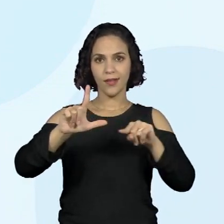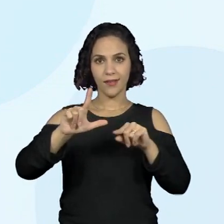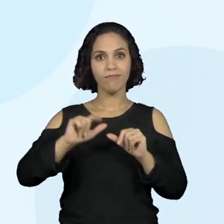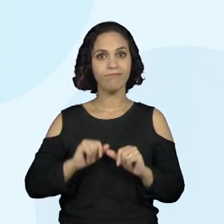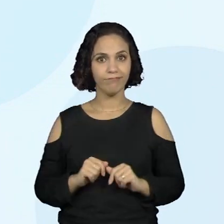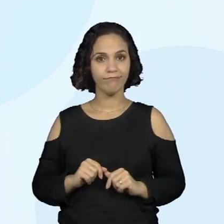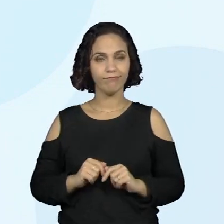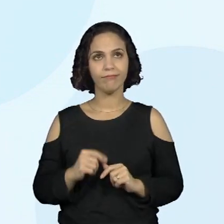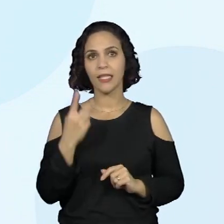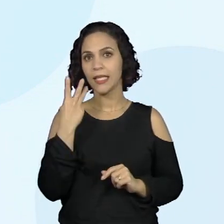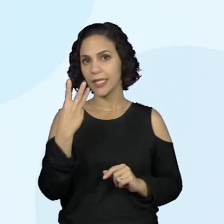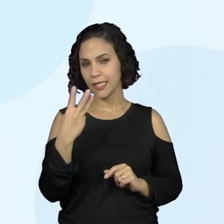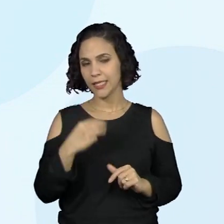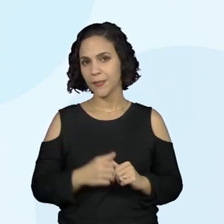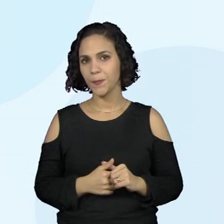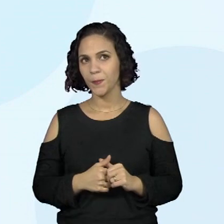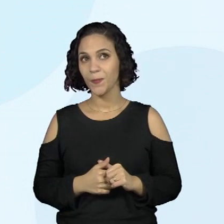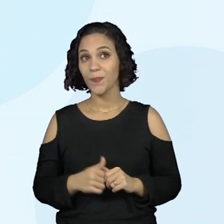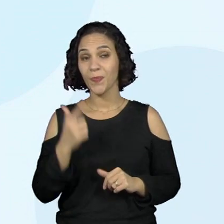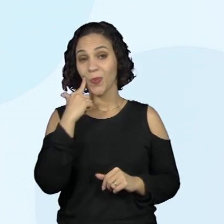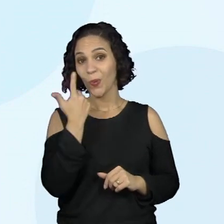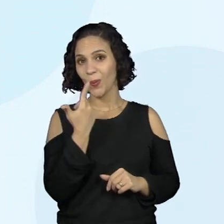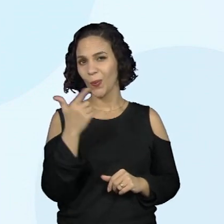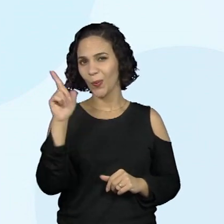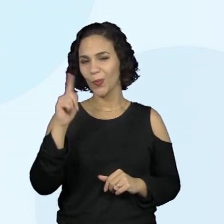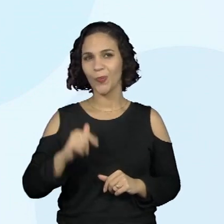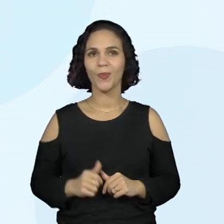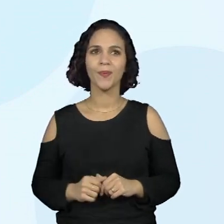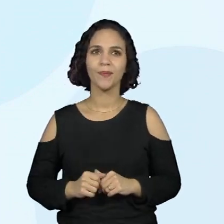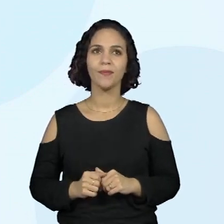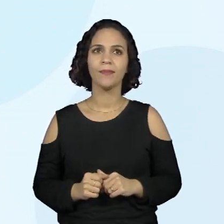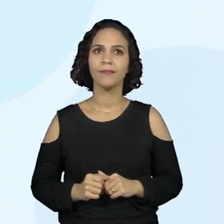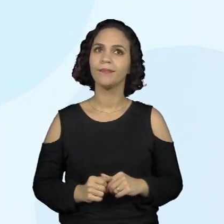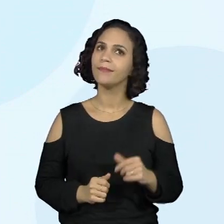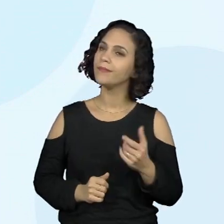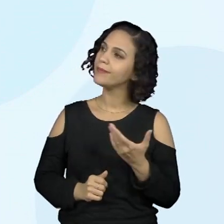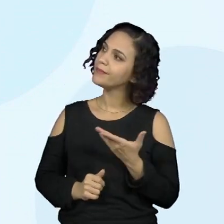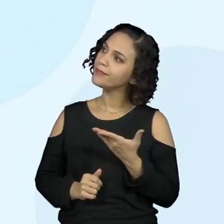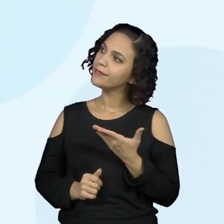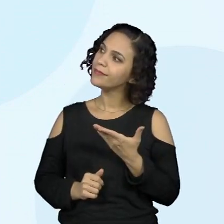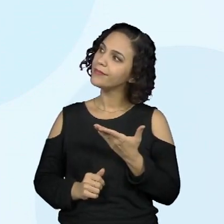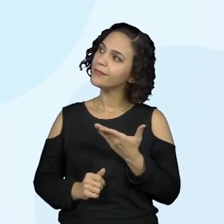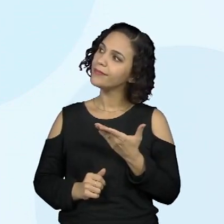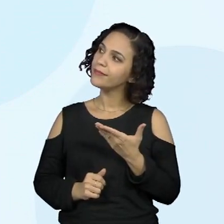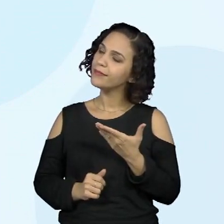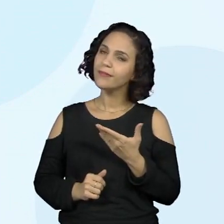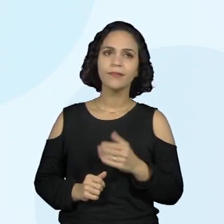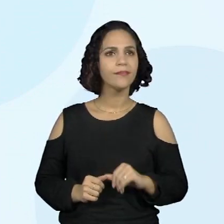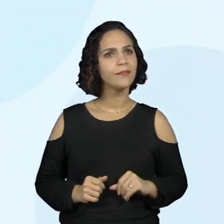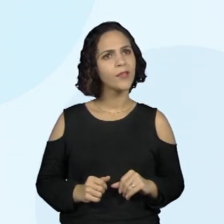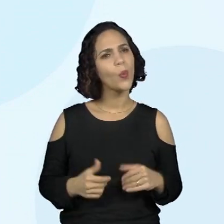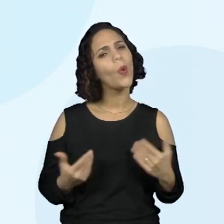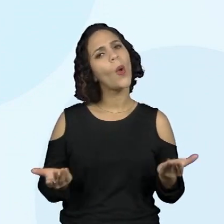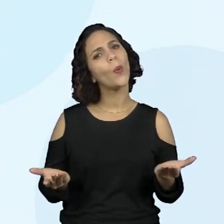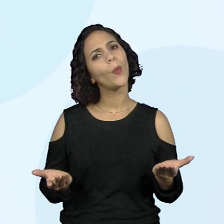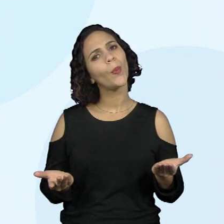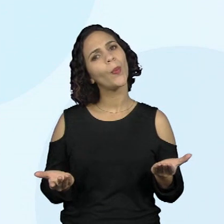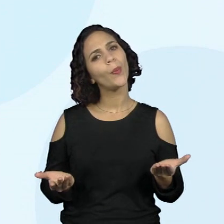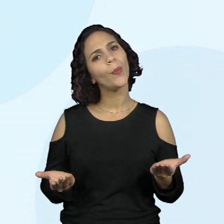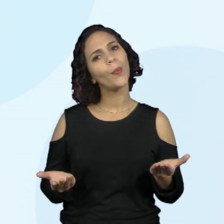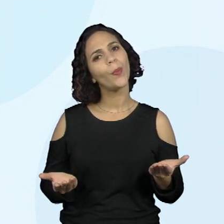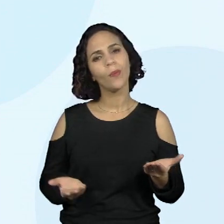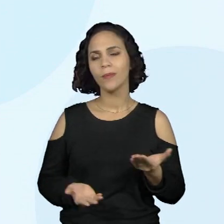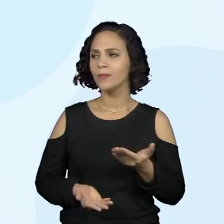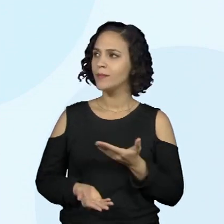lados. Vamos para mais um polígono. Acabou de aparecer na tela. Que polígono é